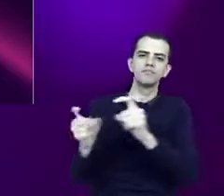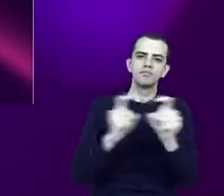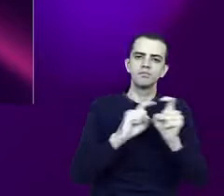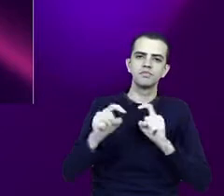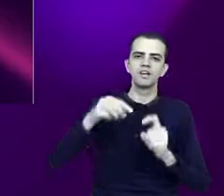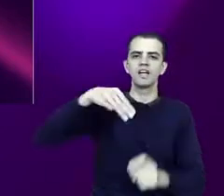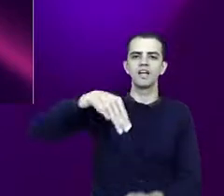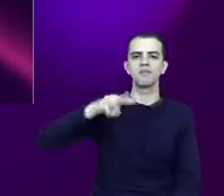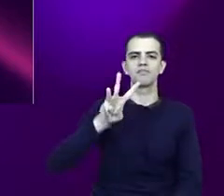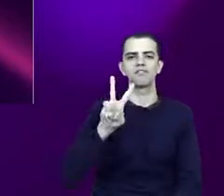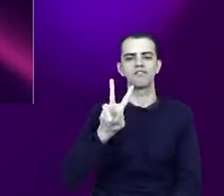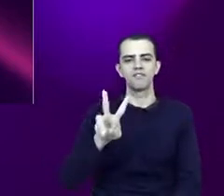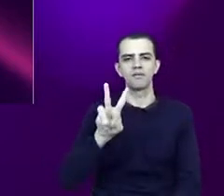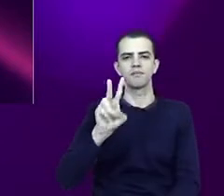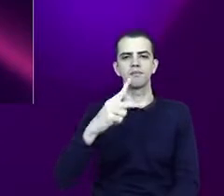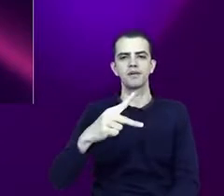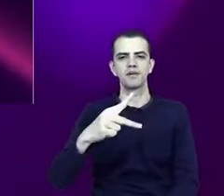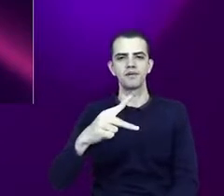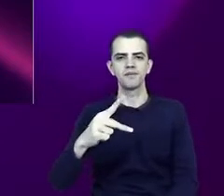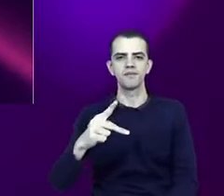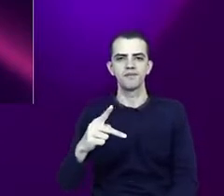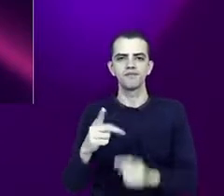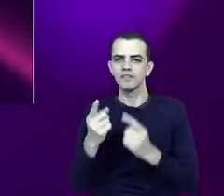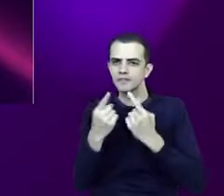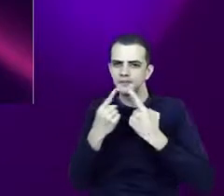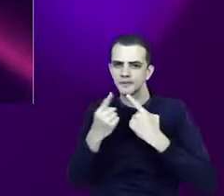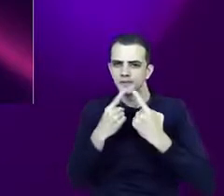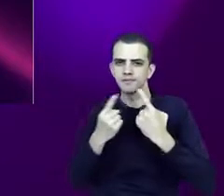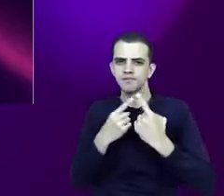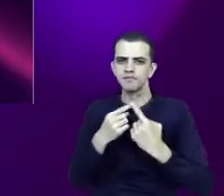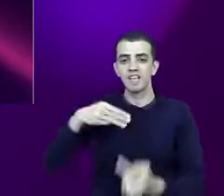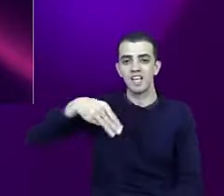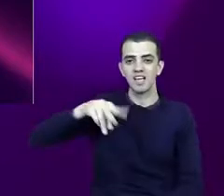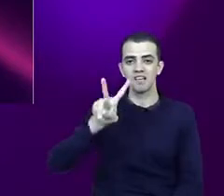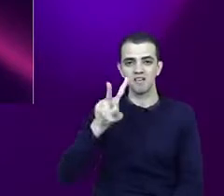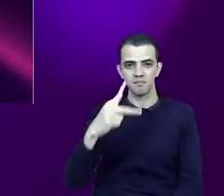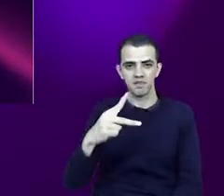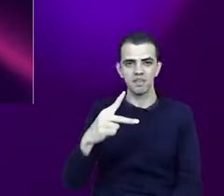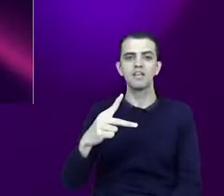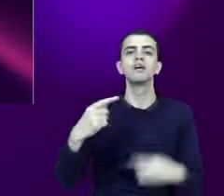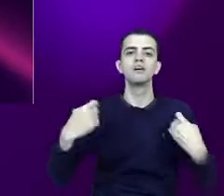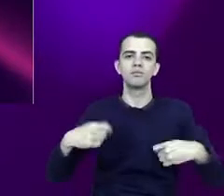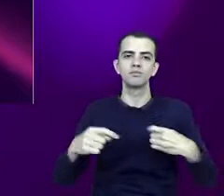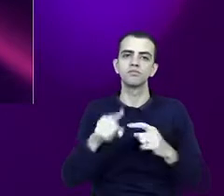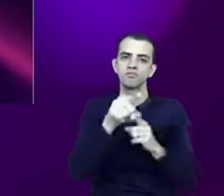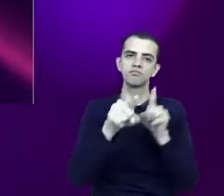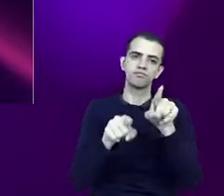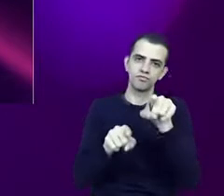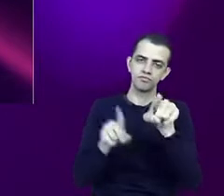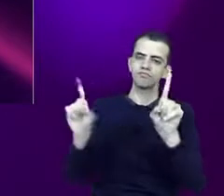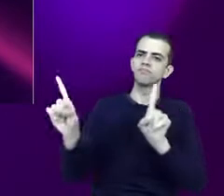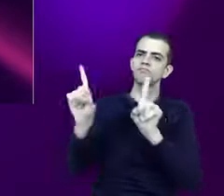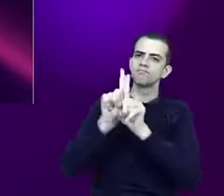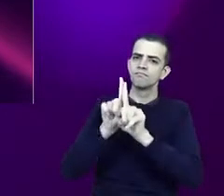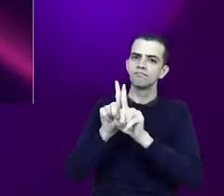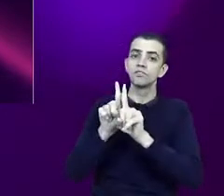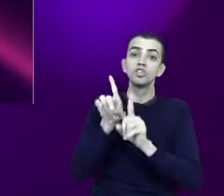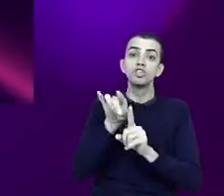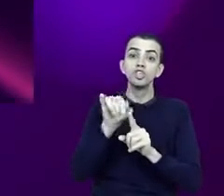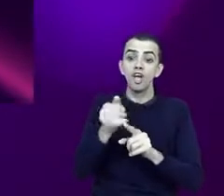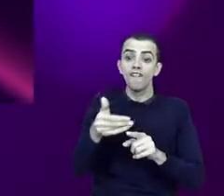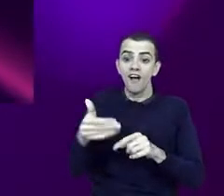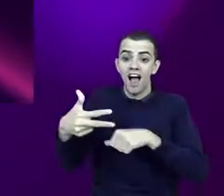MVP. Então, uma outra dica que eu dou é o MVP, sempre você, se possível, no dia